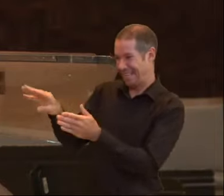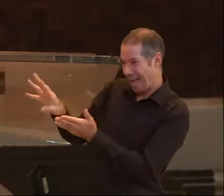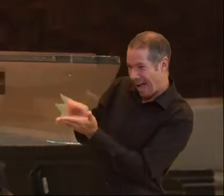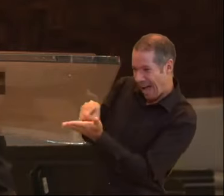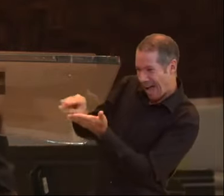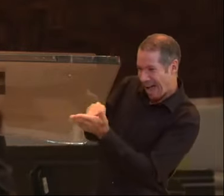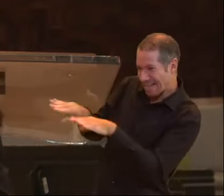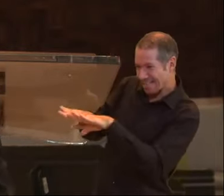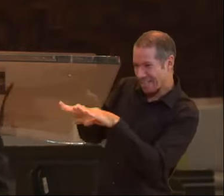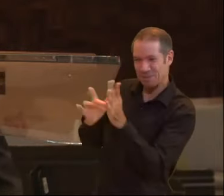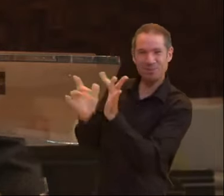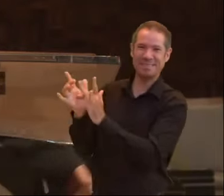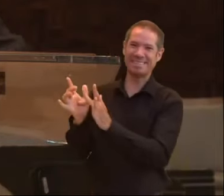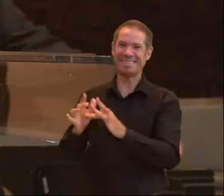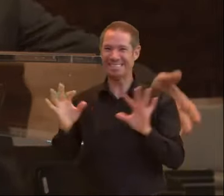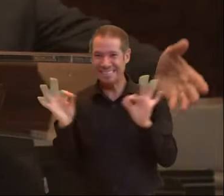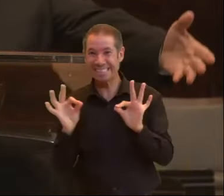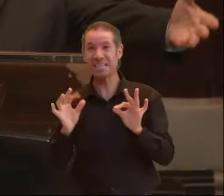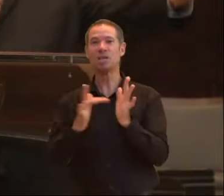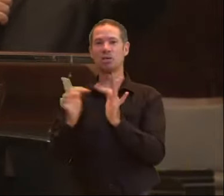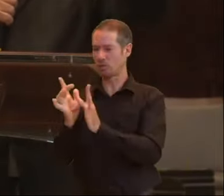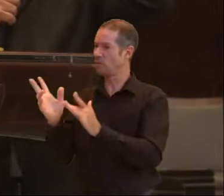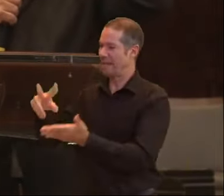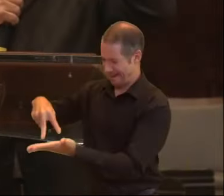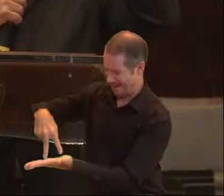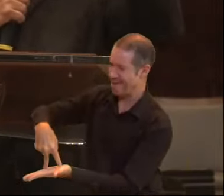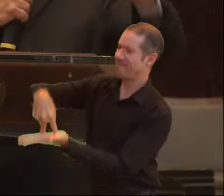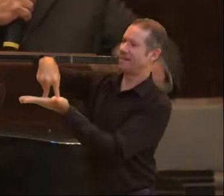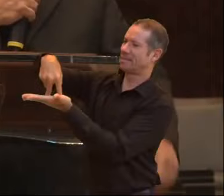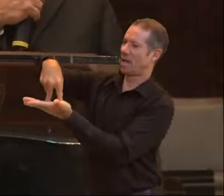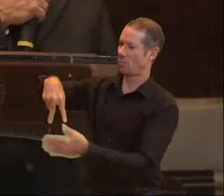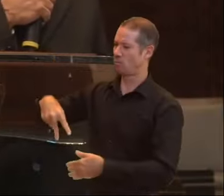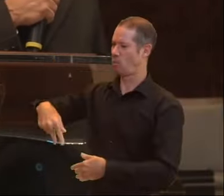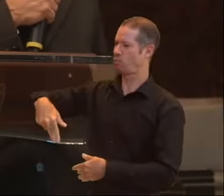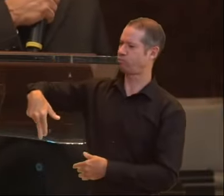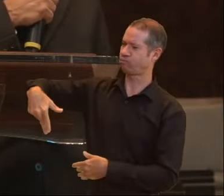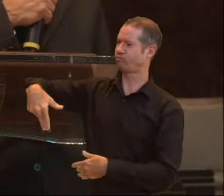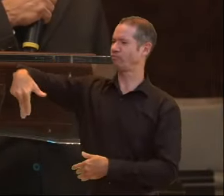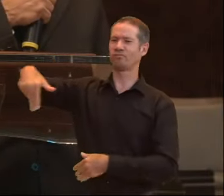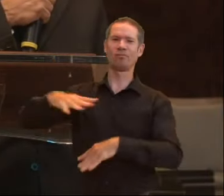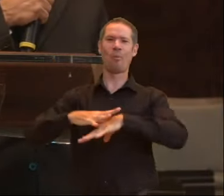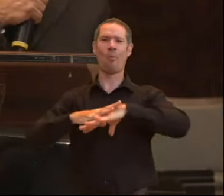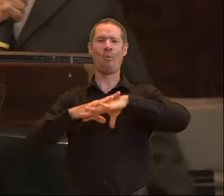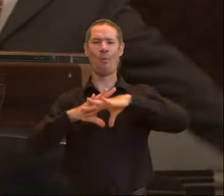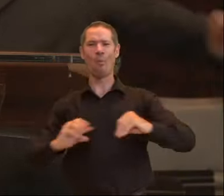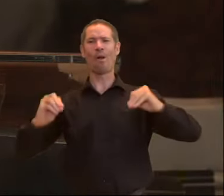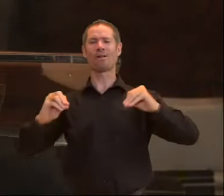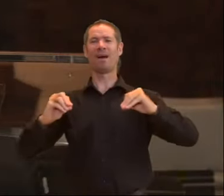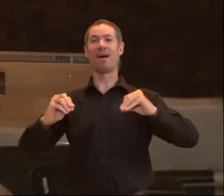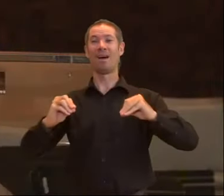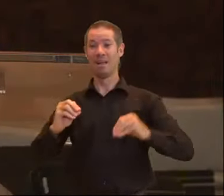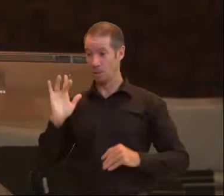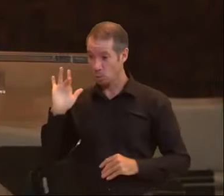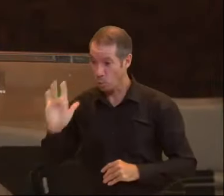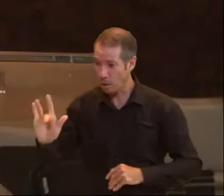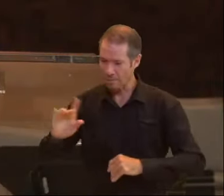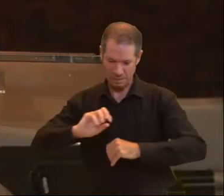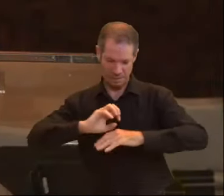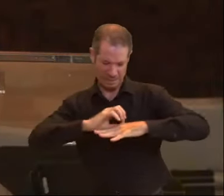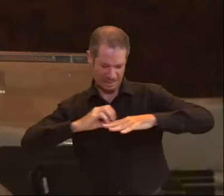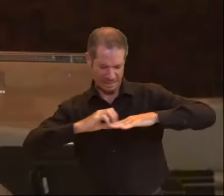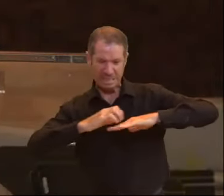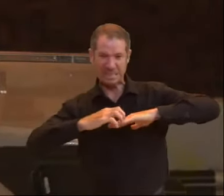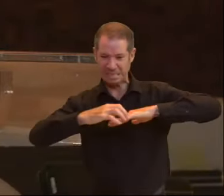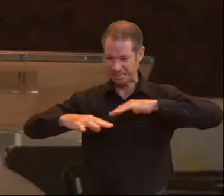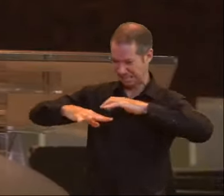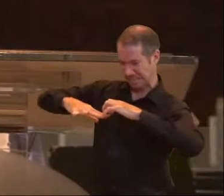fazia. Jesus podia dizer: levanta-te, toma teu leito e anda. Tocava no leproso e disse: ser